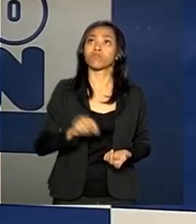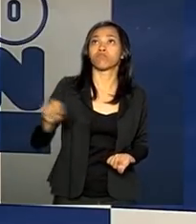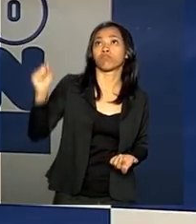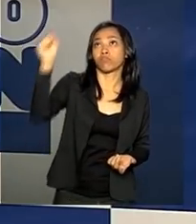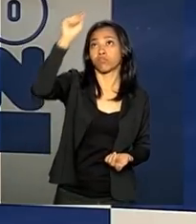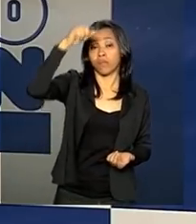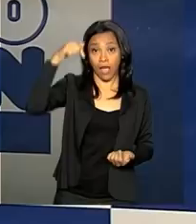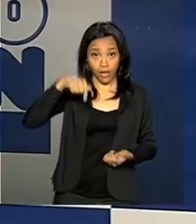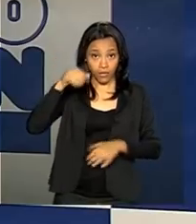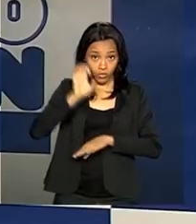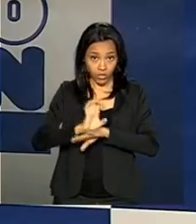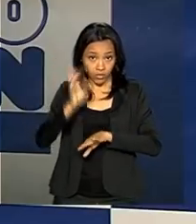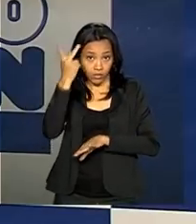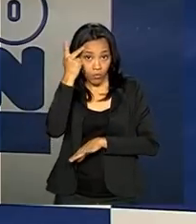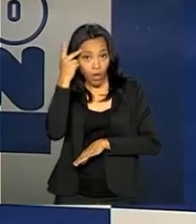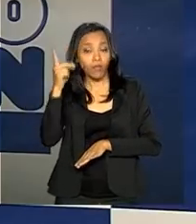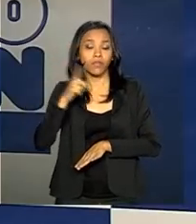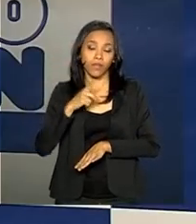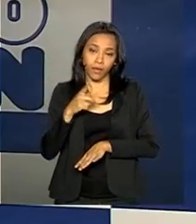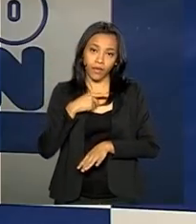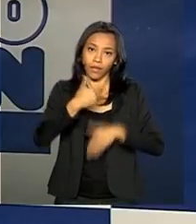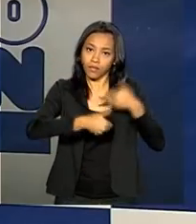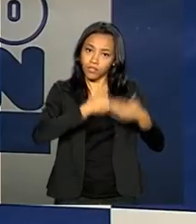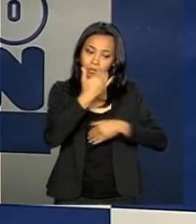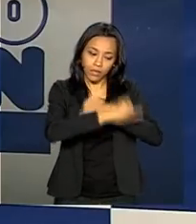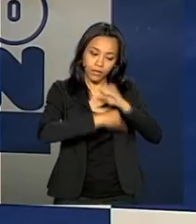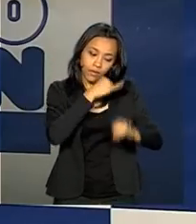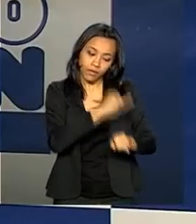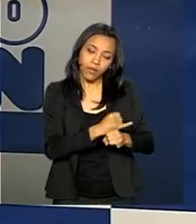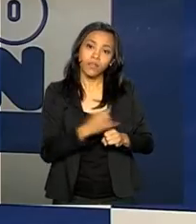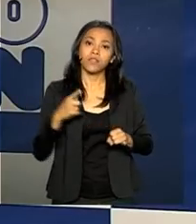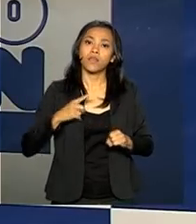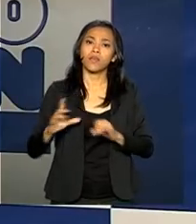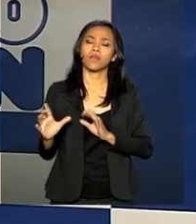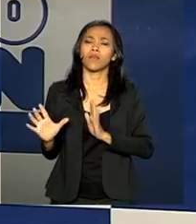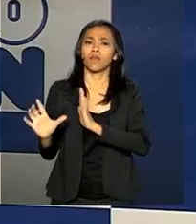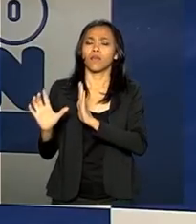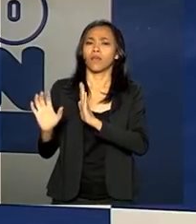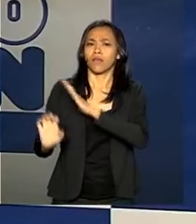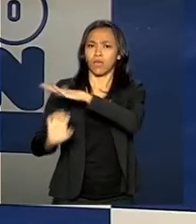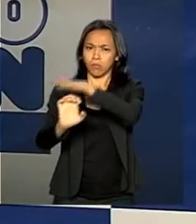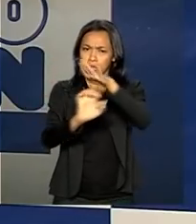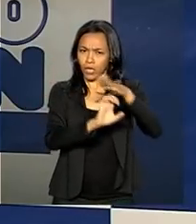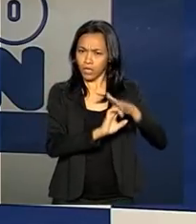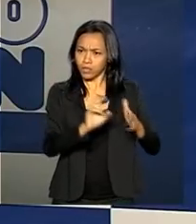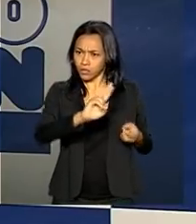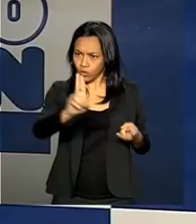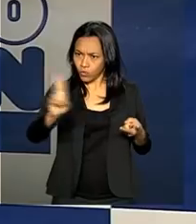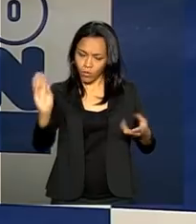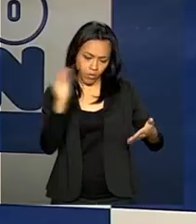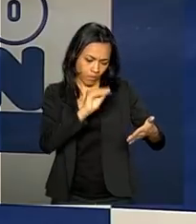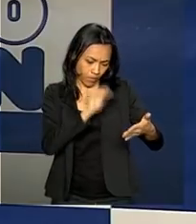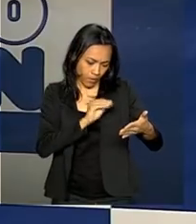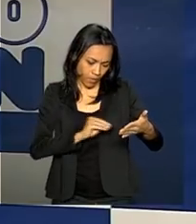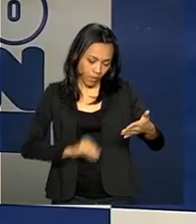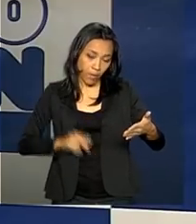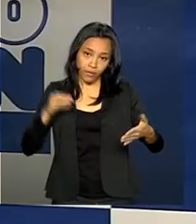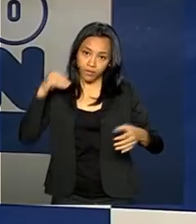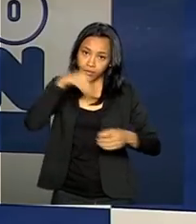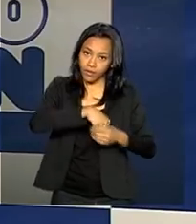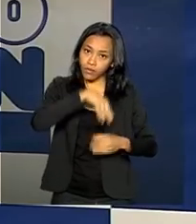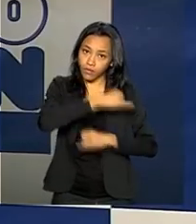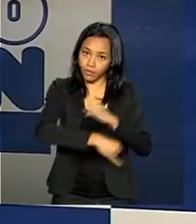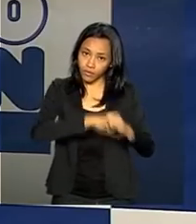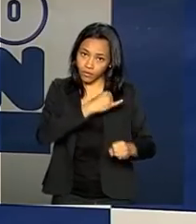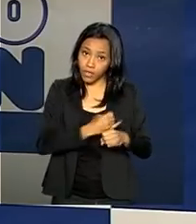atendimento via internet existem empresas também que estão cadastrados na na plataform consumidor.gov.br que pode ser